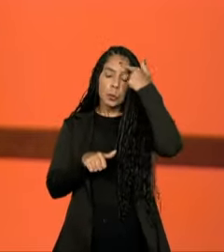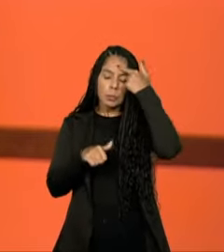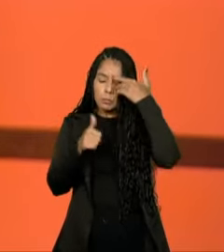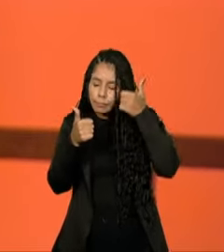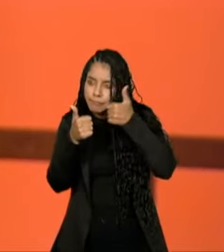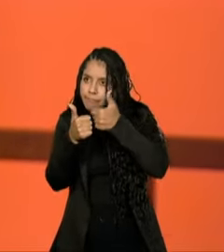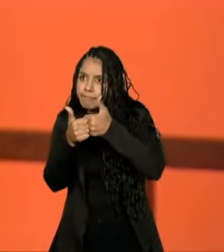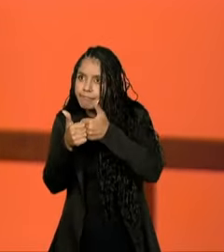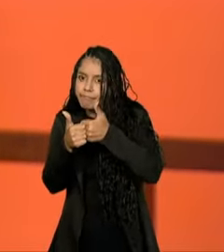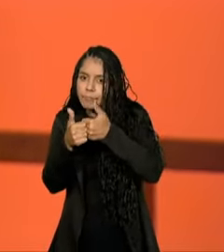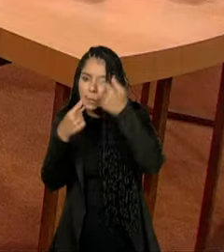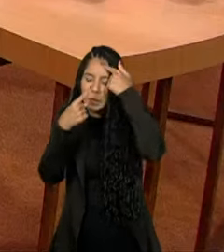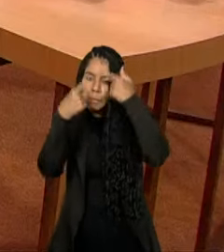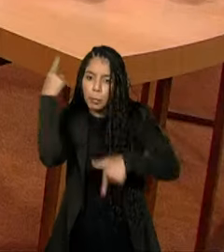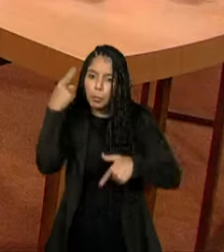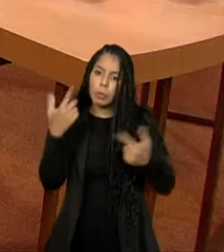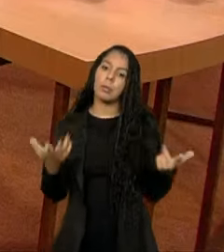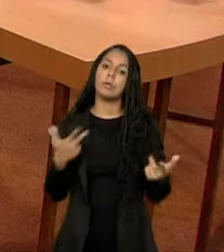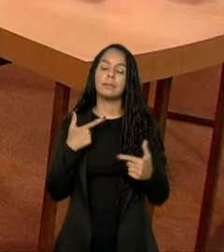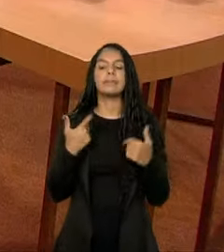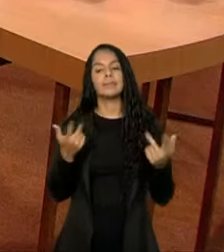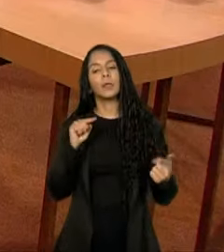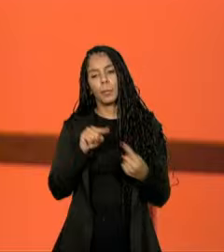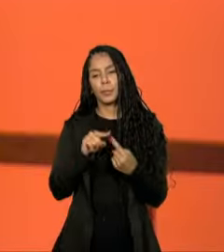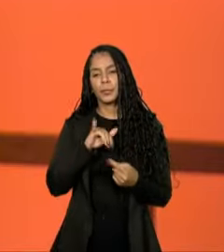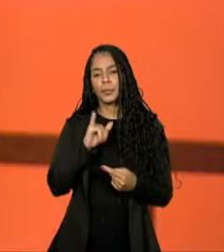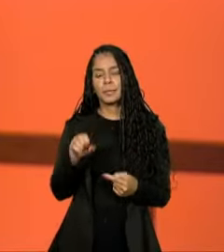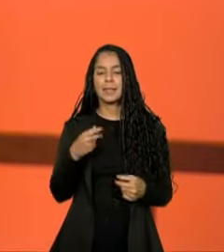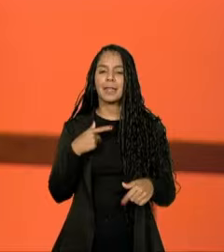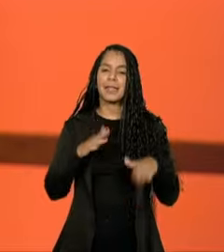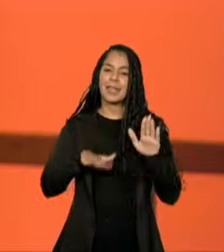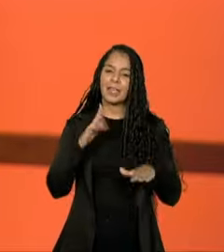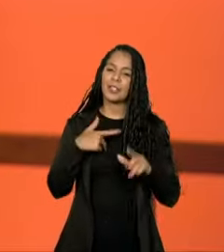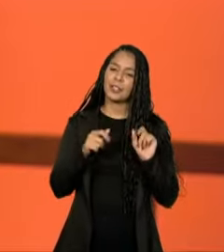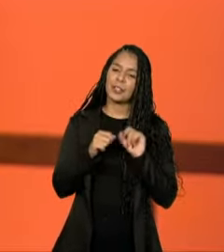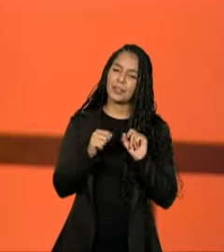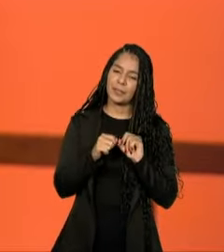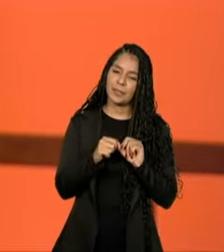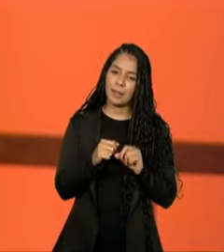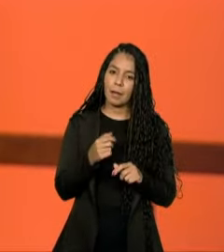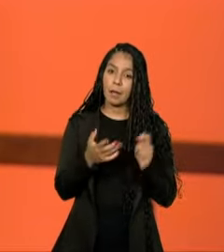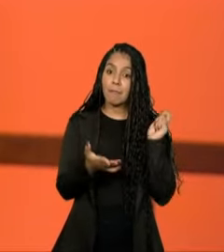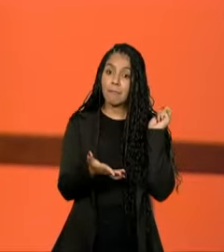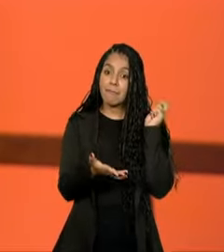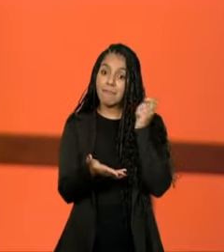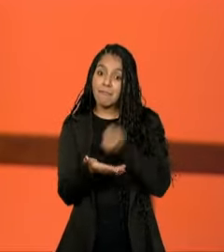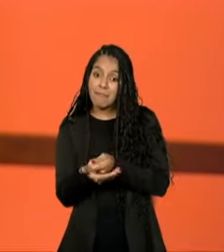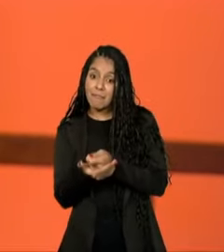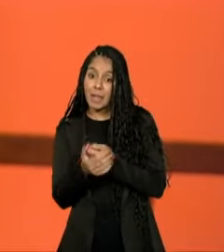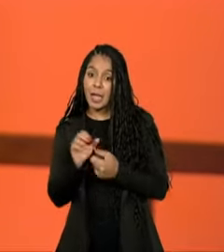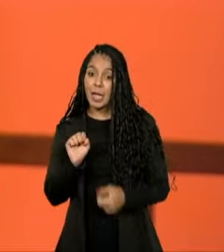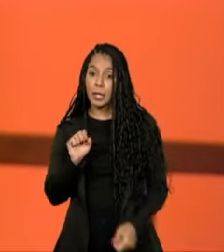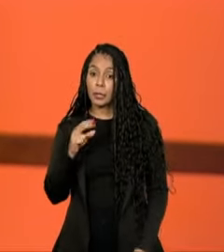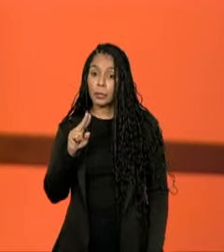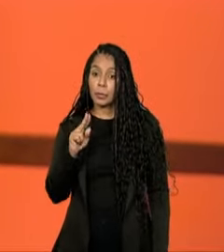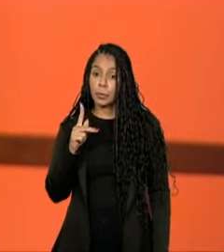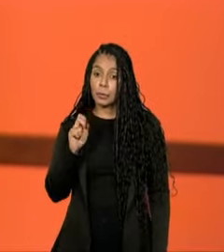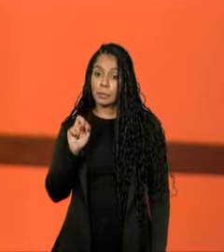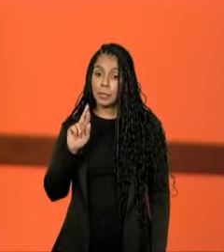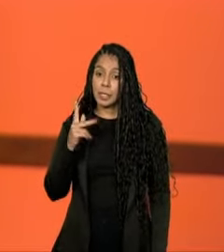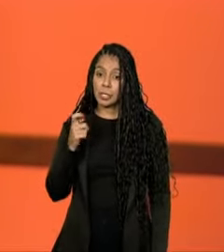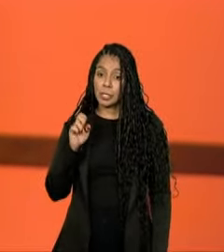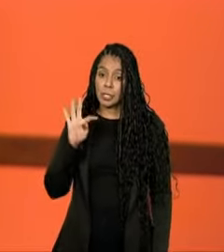Claro. Desconcentra. Claro. O objetivo é esse. E aí, exatamente. E aí, às vezes, eles pagam o superchat pra te mandar